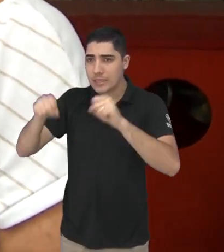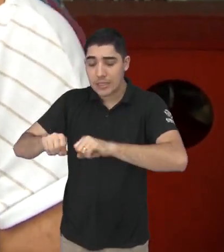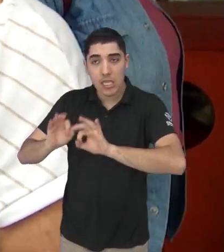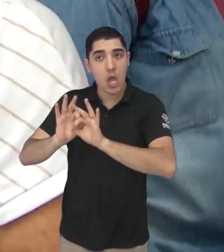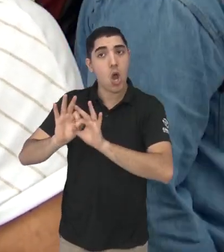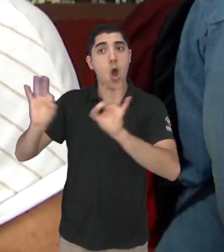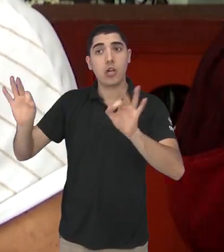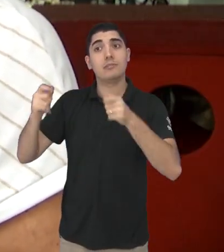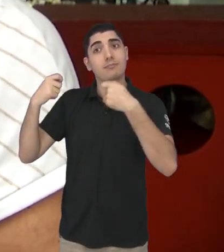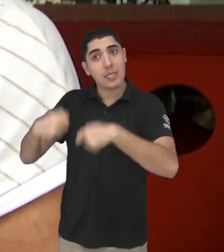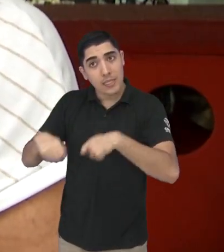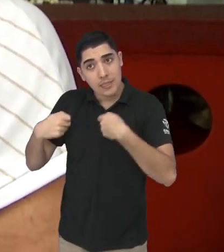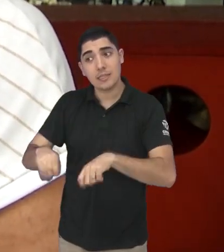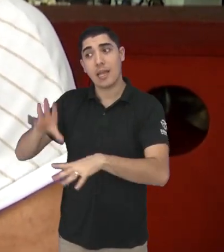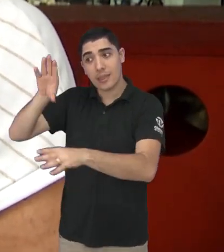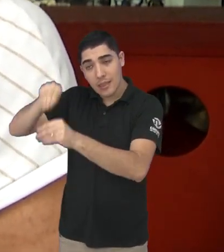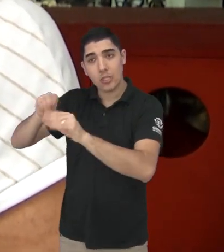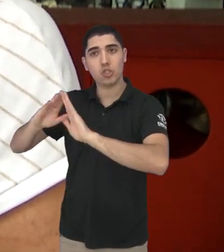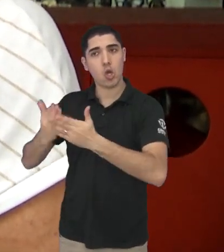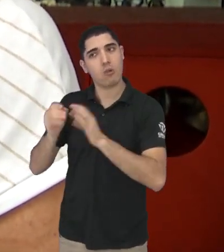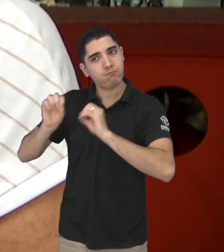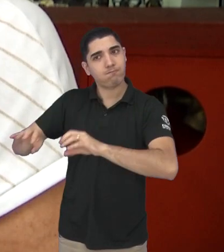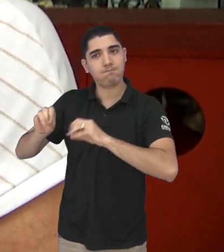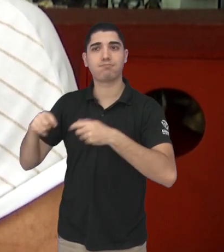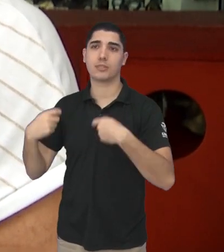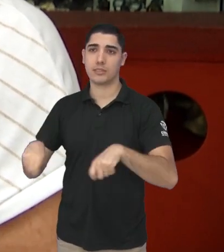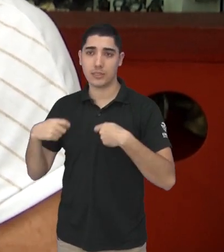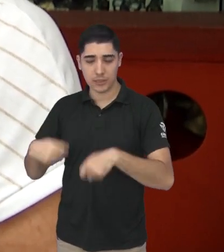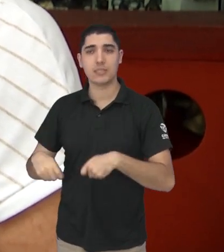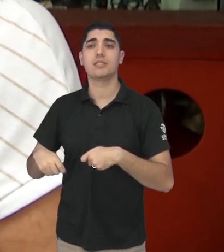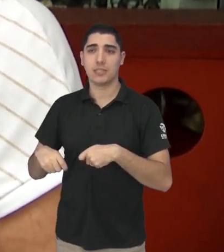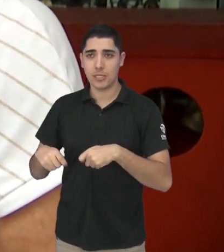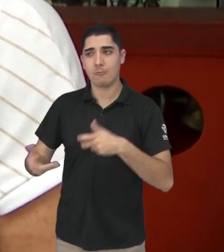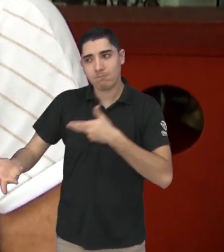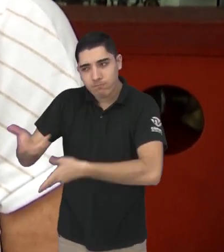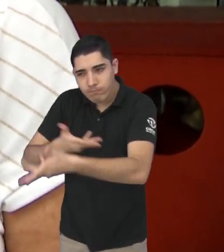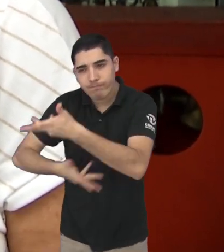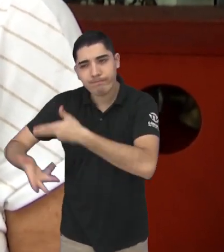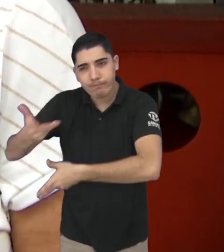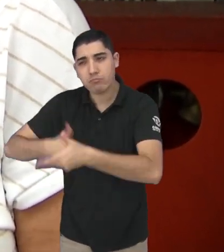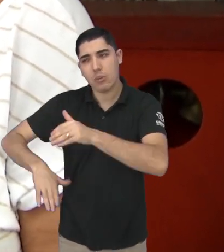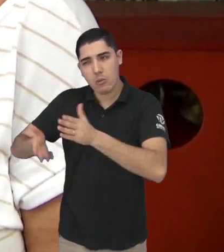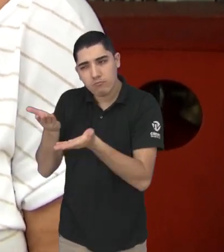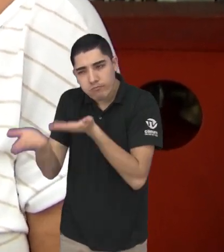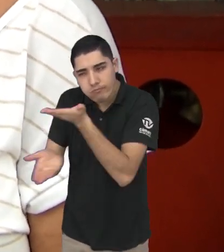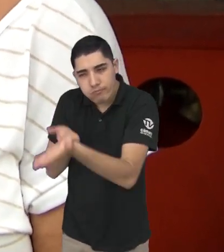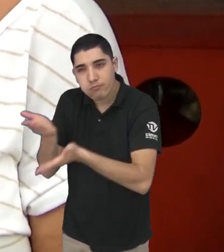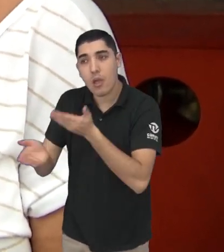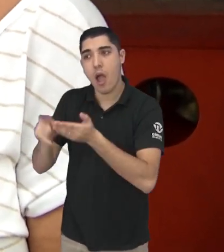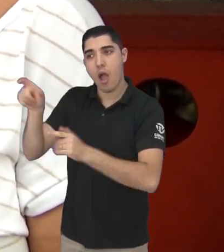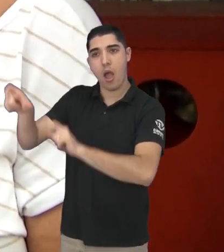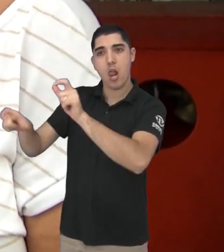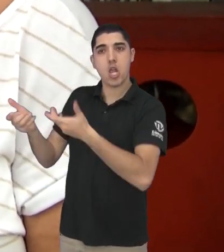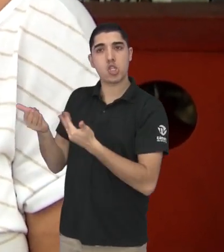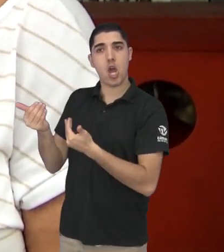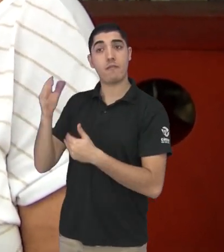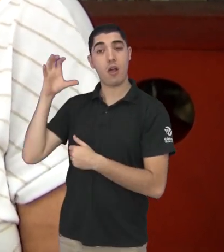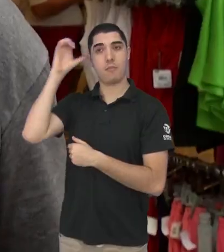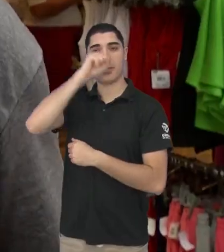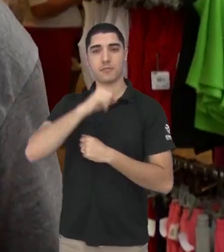ótimo. Seria ótimo mesmo. Nas escolas, já ir trabalhando em cima,